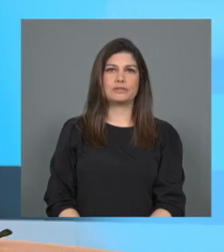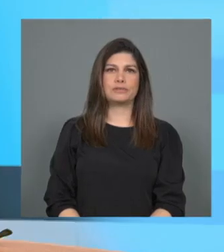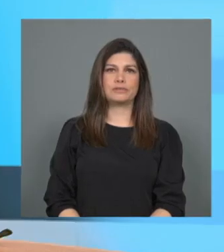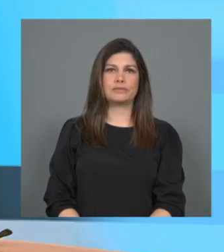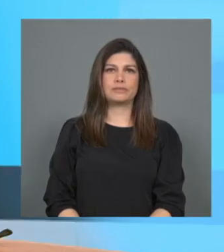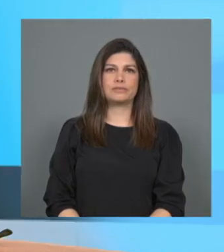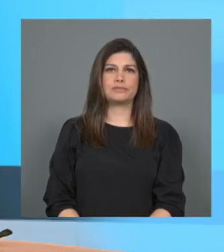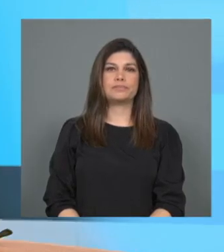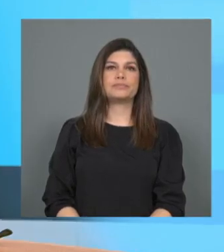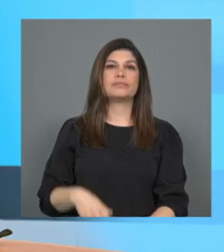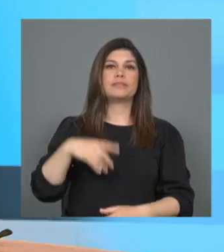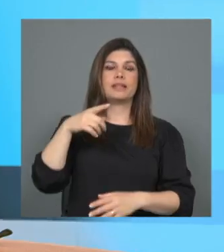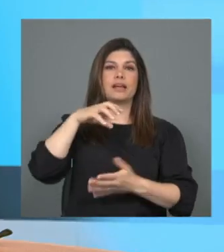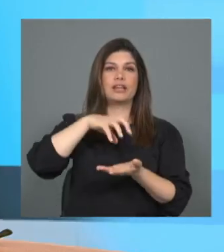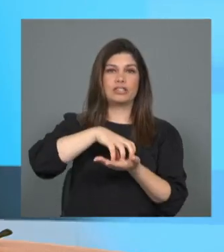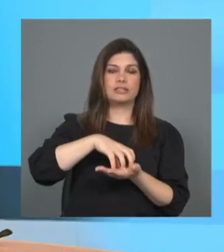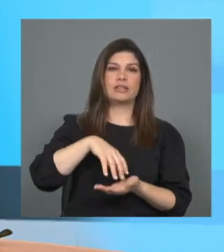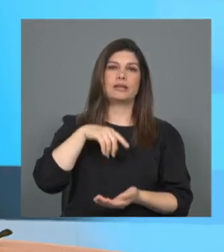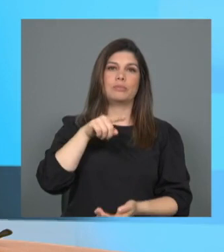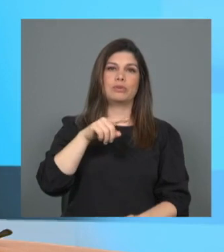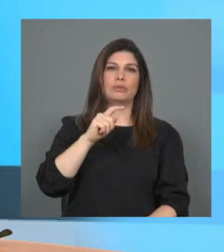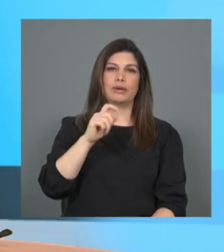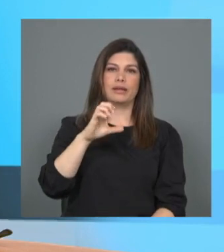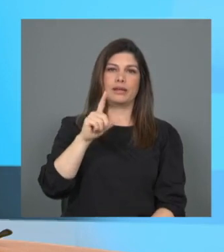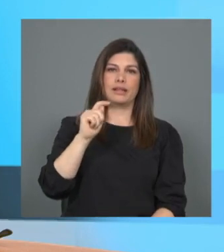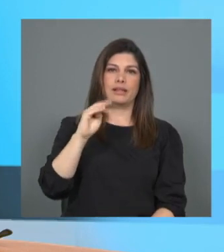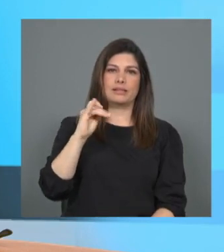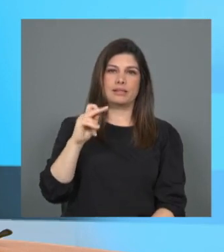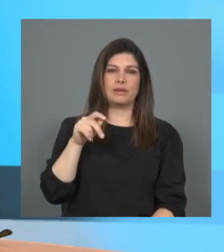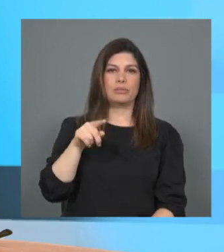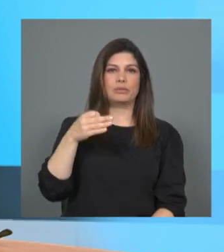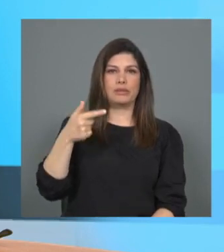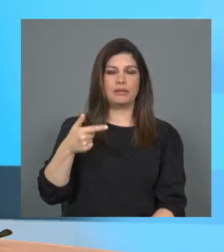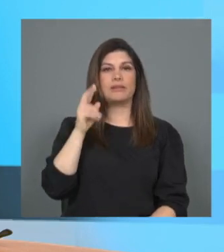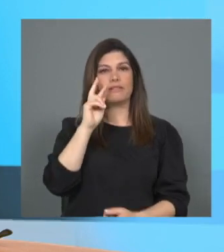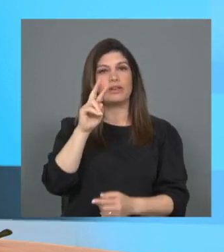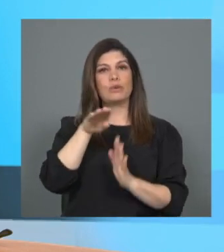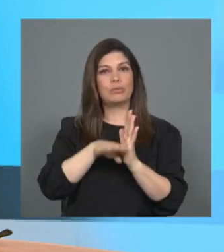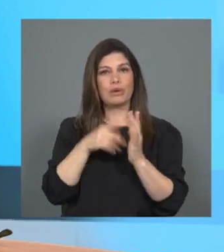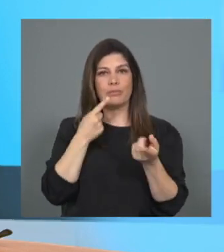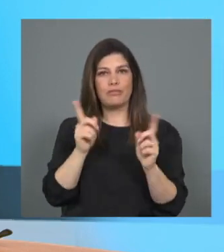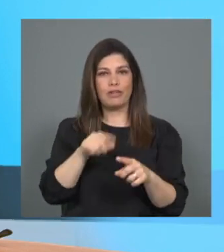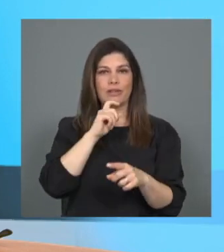Em agência.eclesia.pt acompanhe toda a atualidade e reveja este programa, assim como os que emitimos